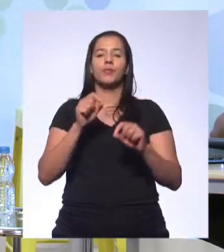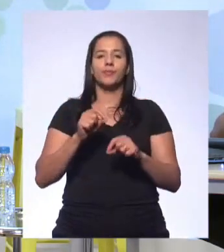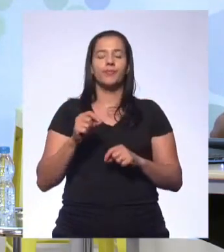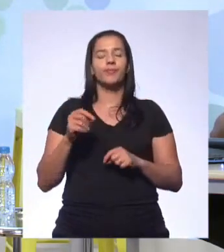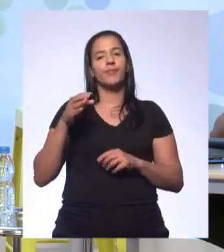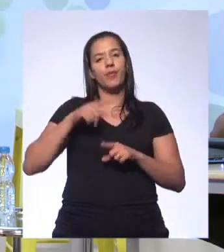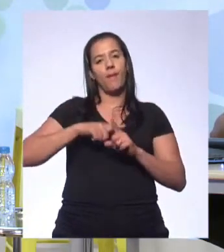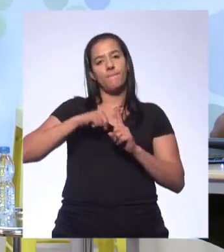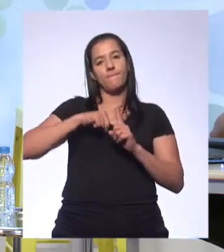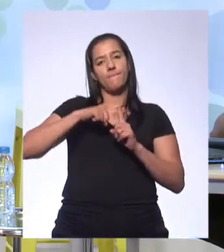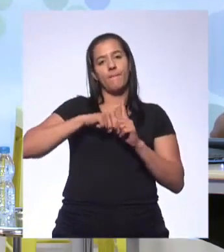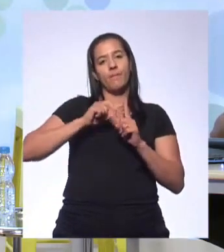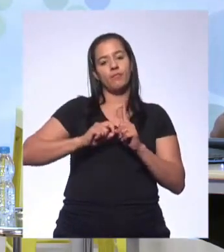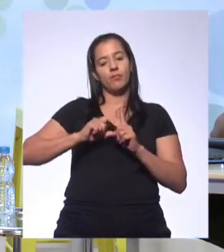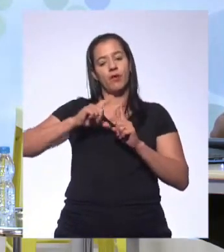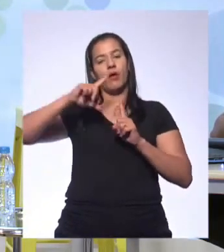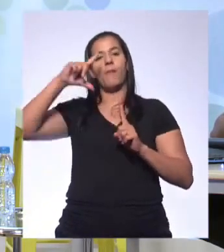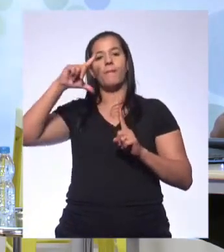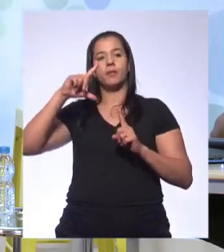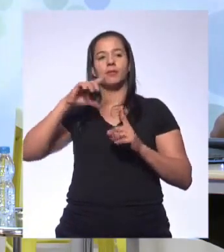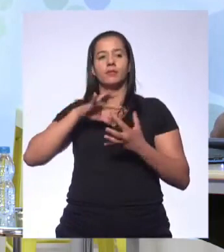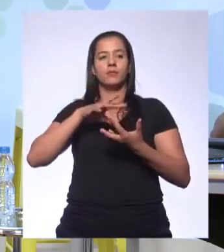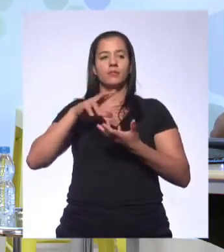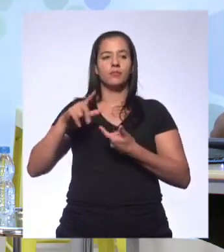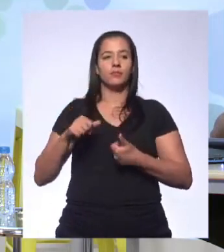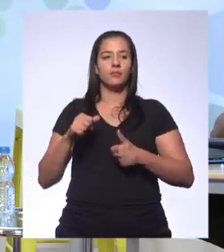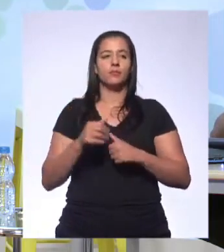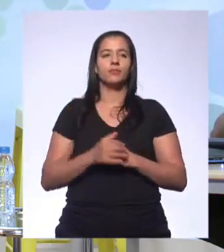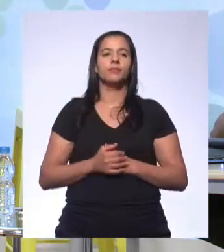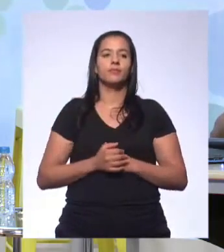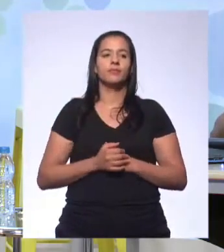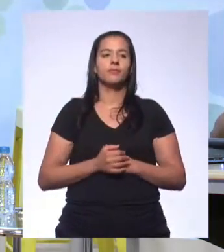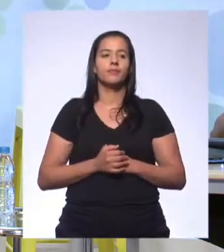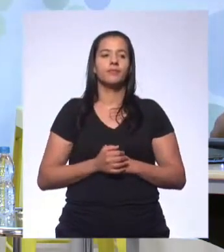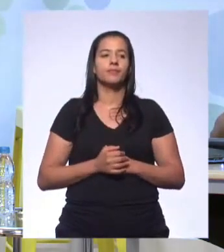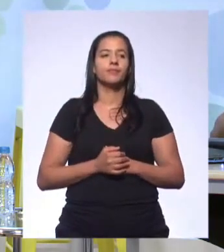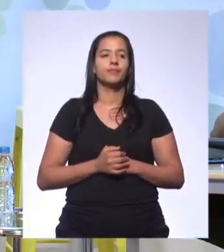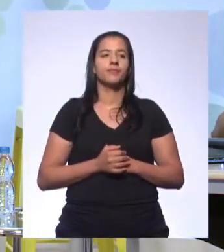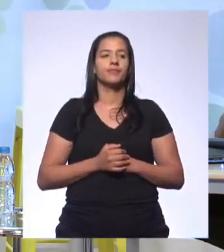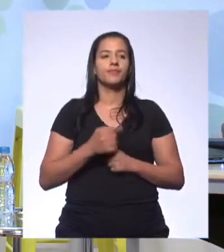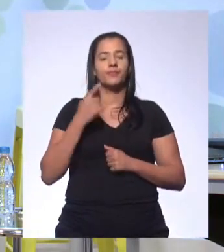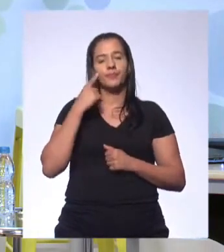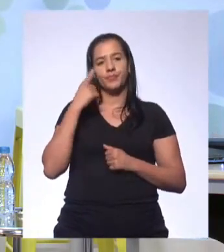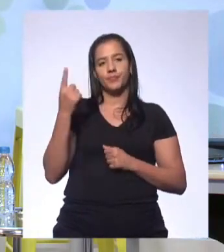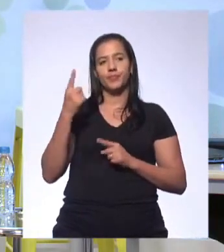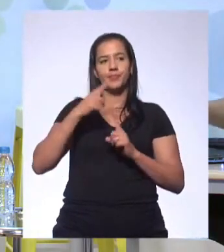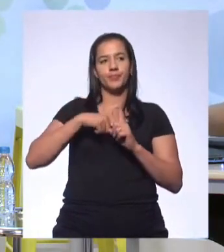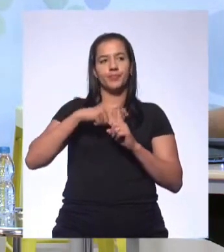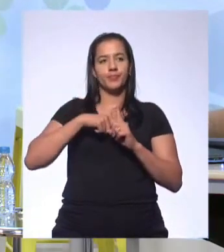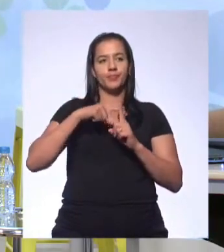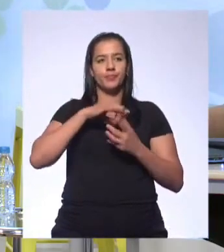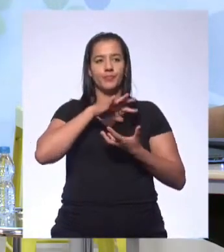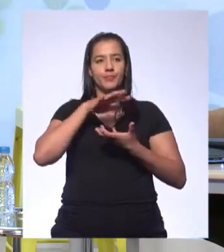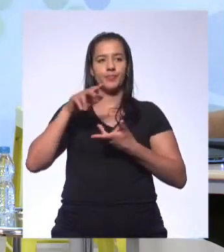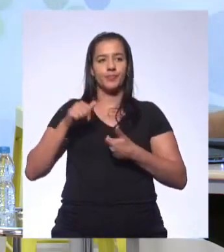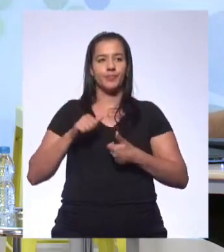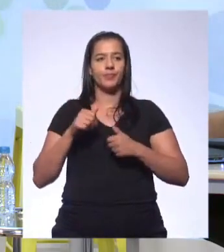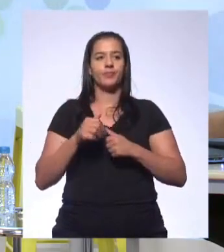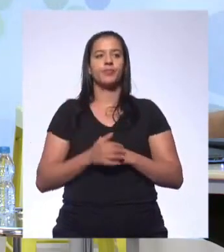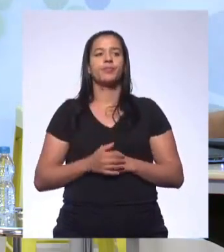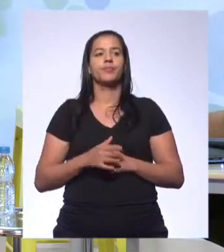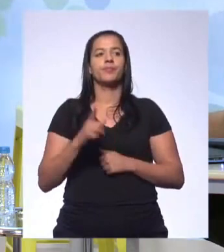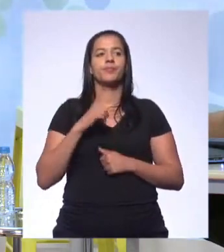aumento da temperatura na Terra, o aumento de temperatura ou da temperatura no planeta. E aí